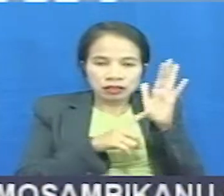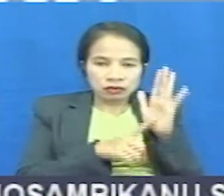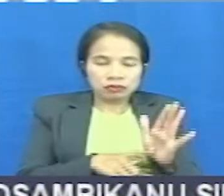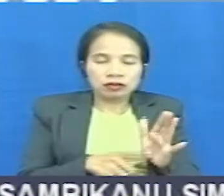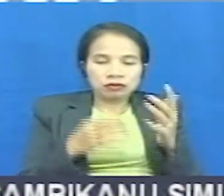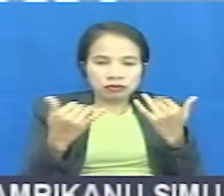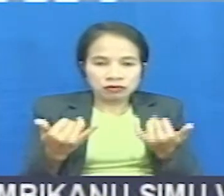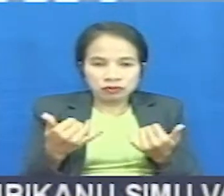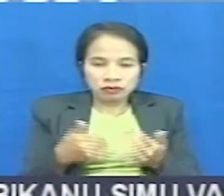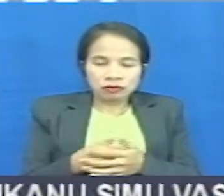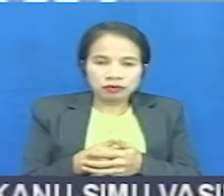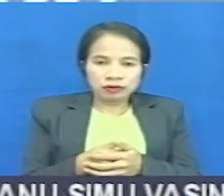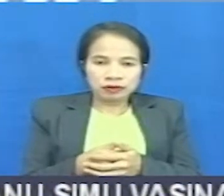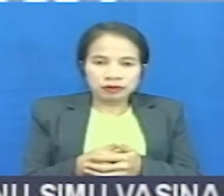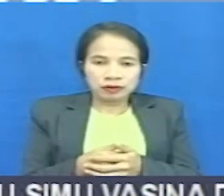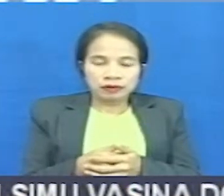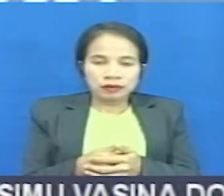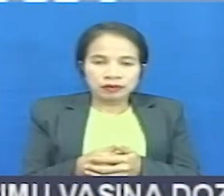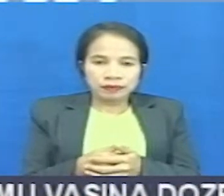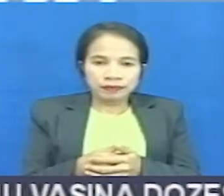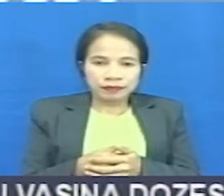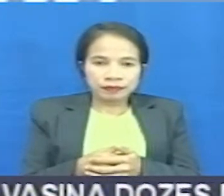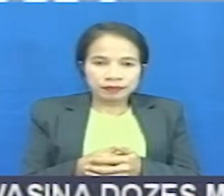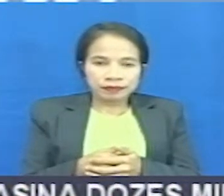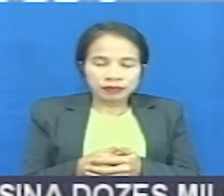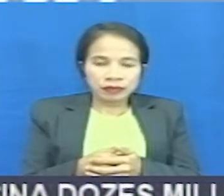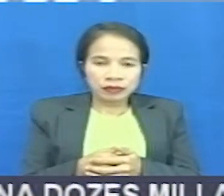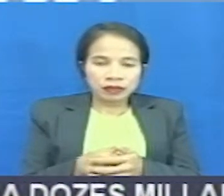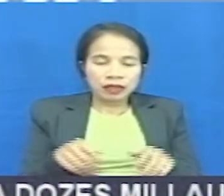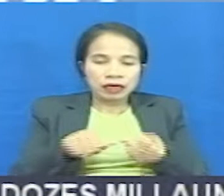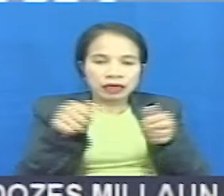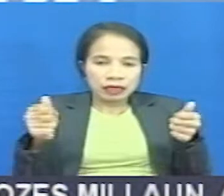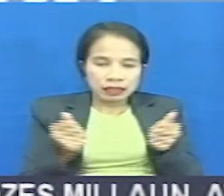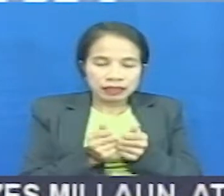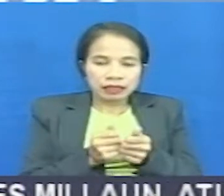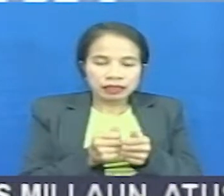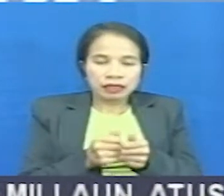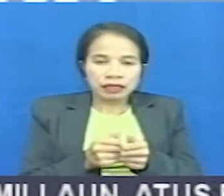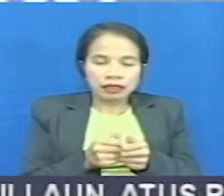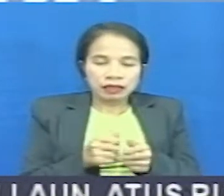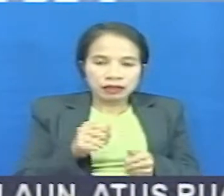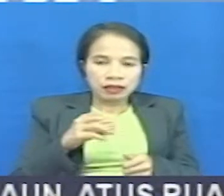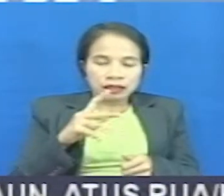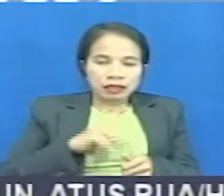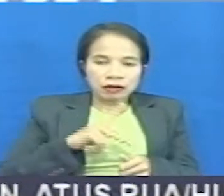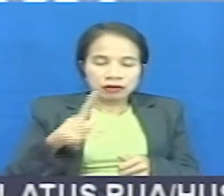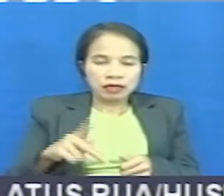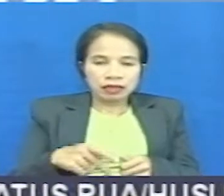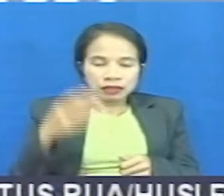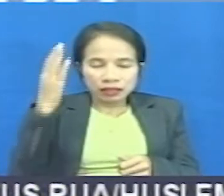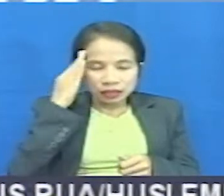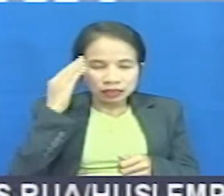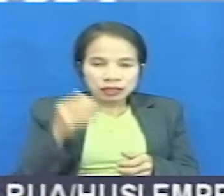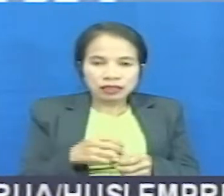ohin cluster ka agrupamento Clau Halek ita identifica ona caso primário nebe halau